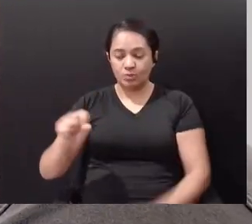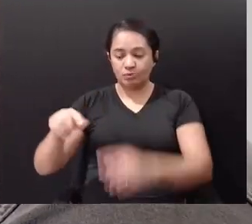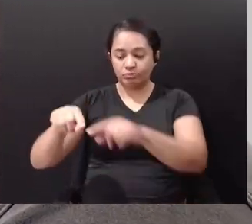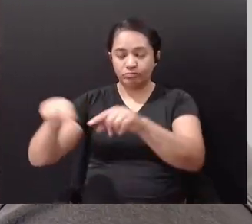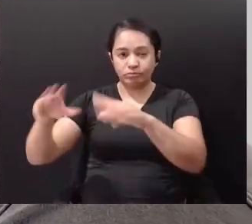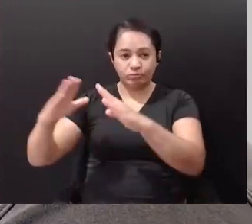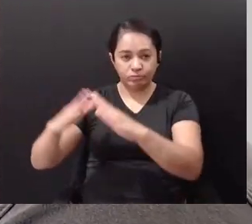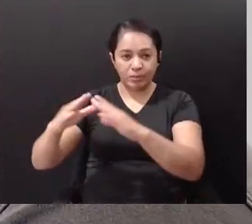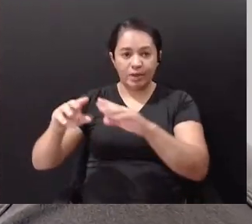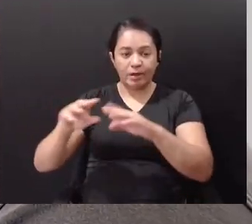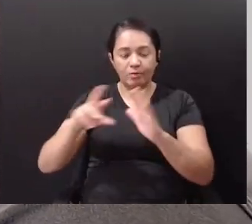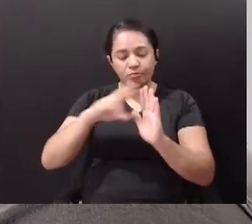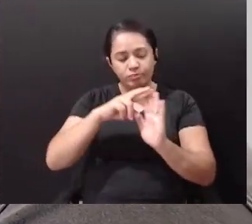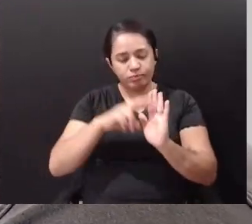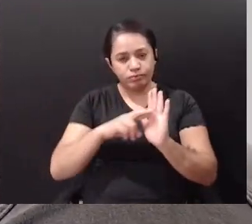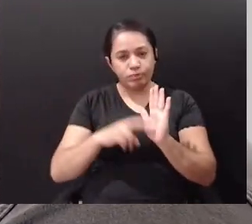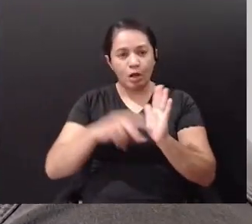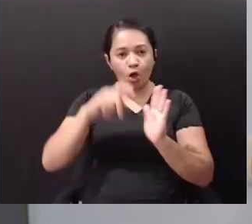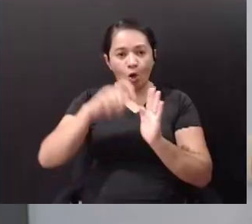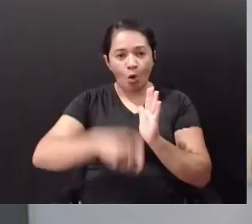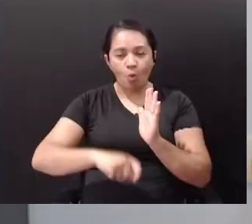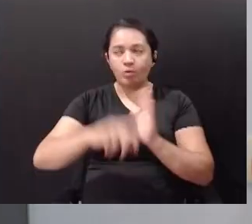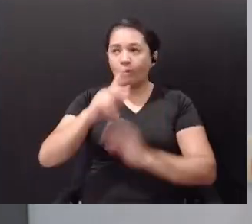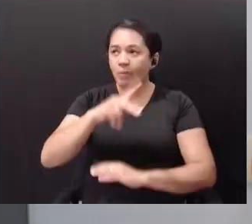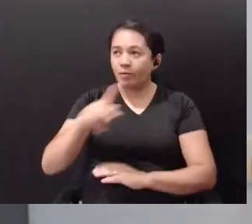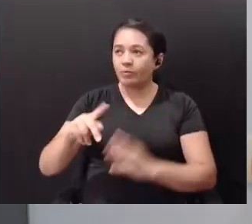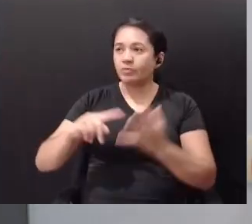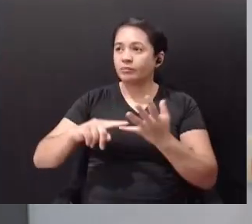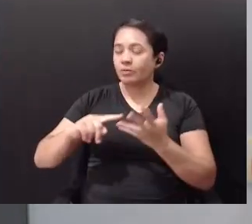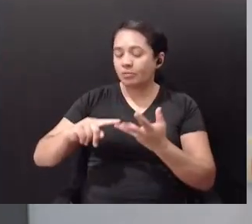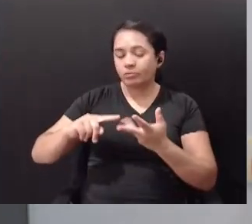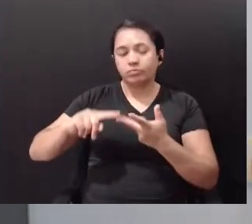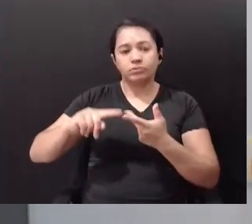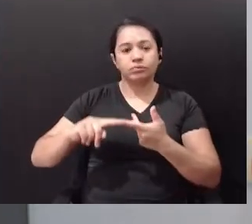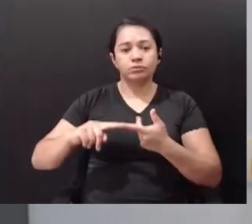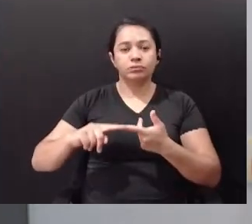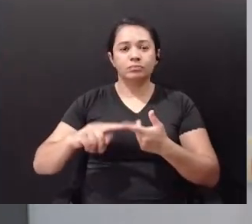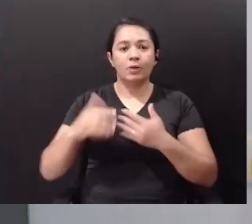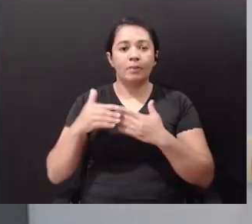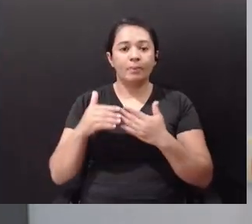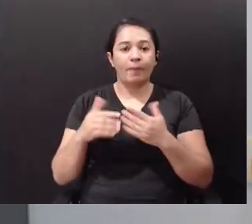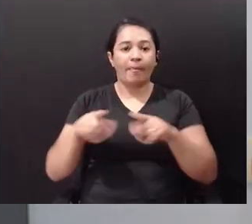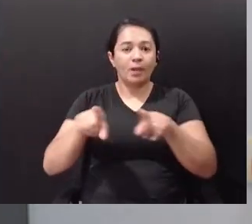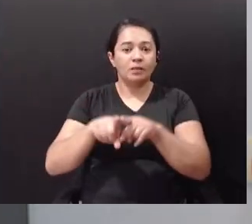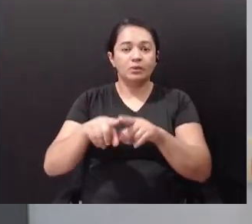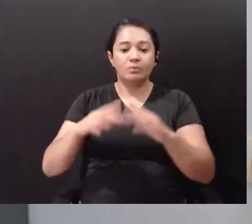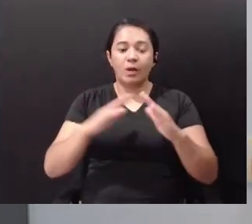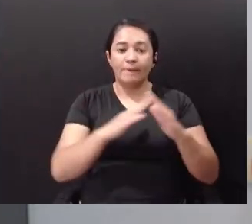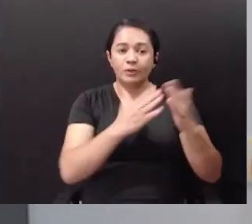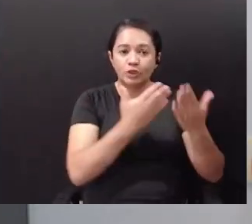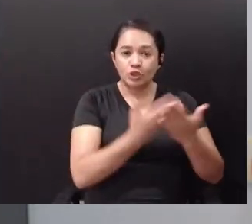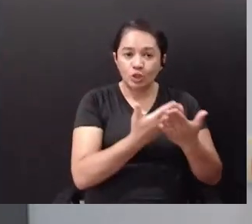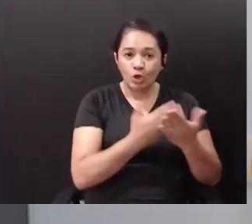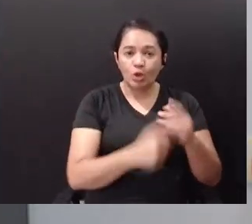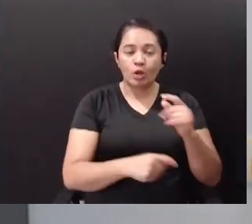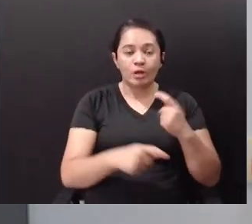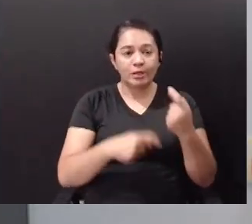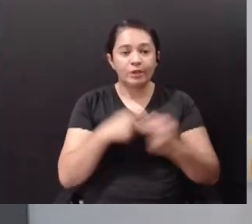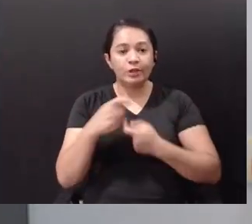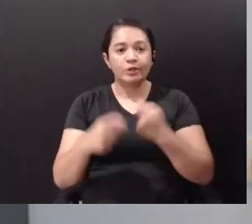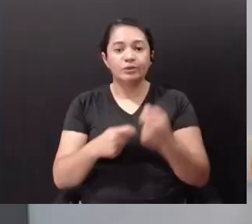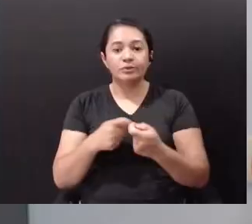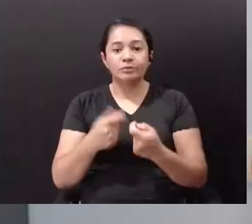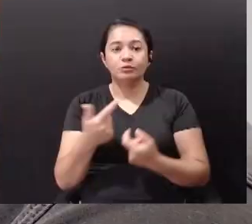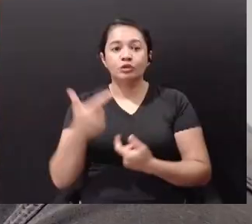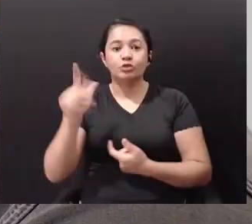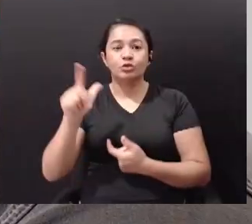de contratação de professores, ligação de professores, passavam também por escolas que eram administradas por outras